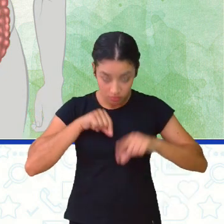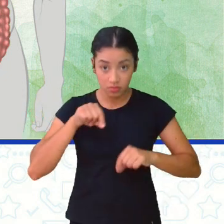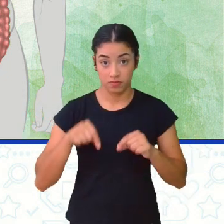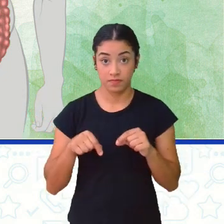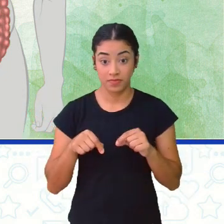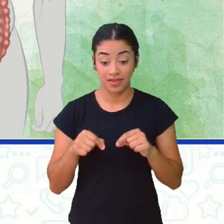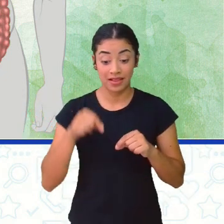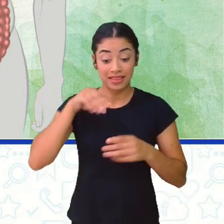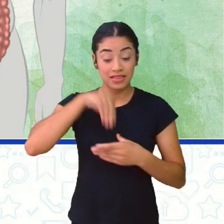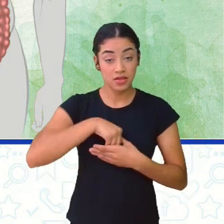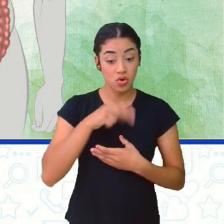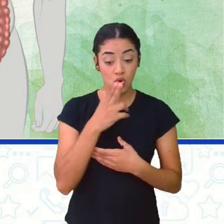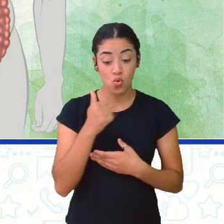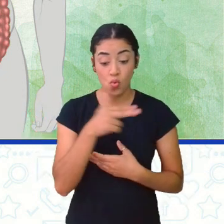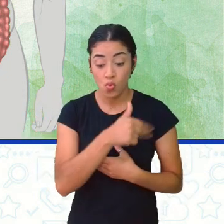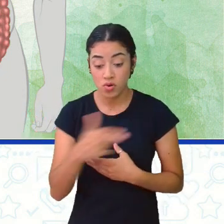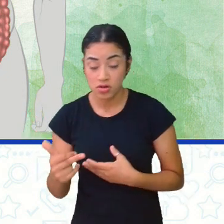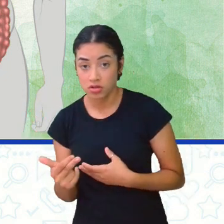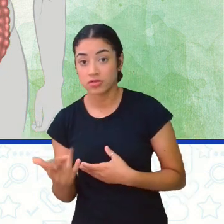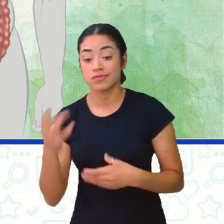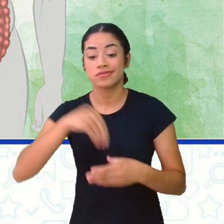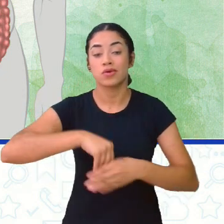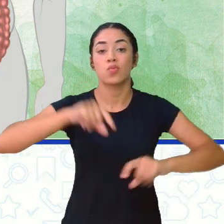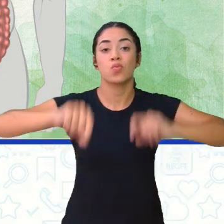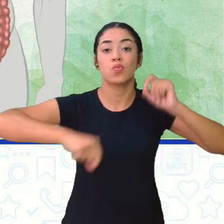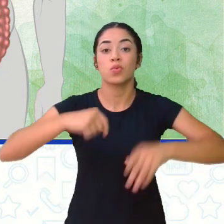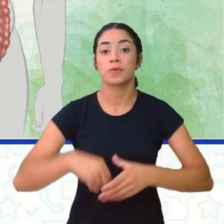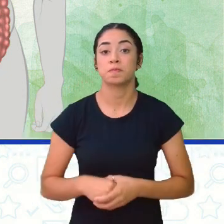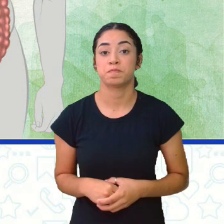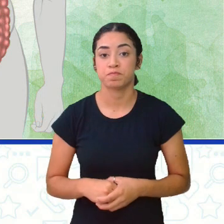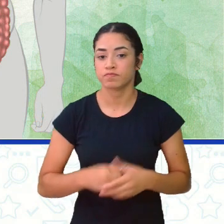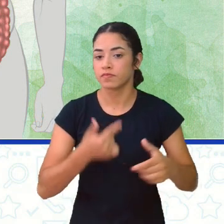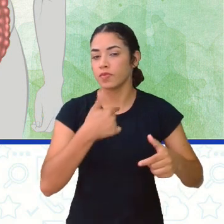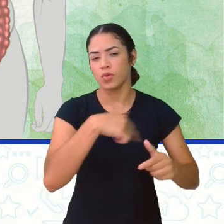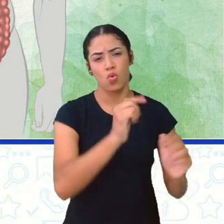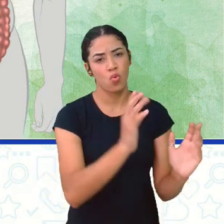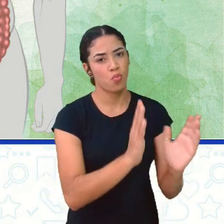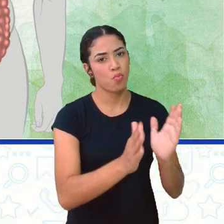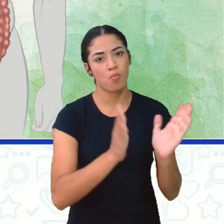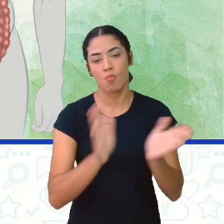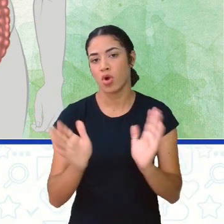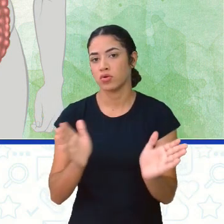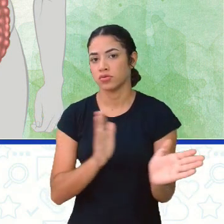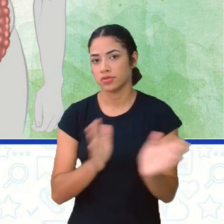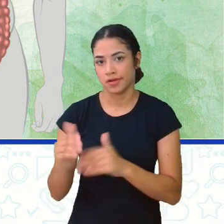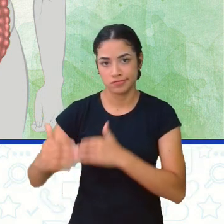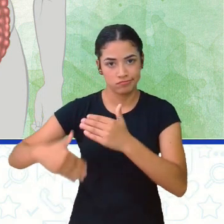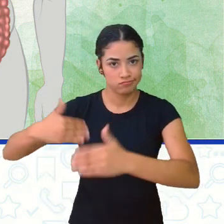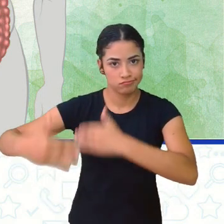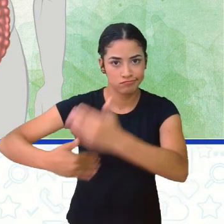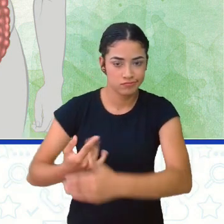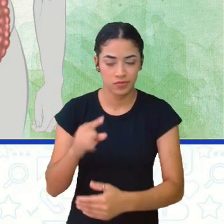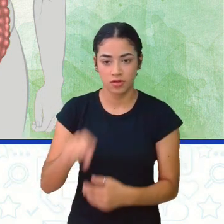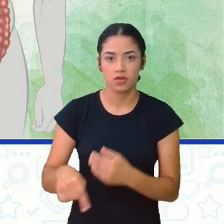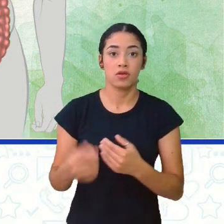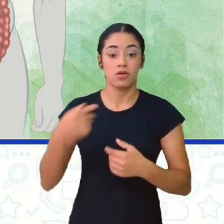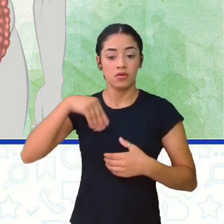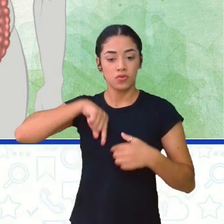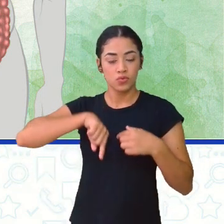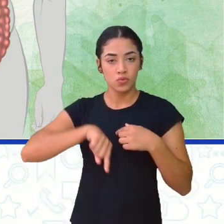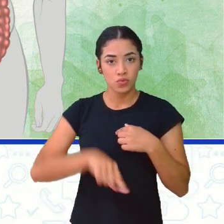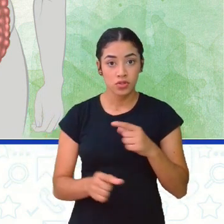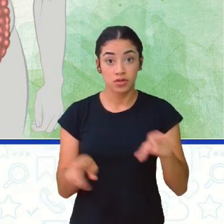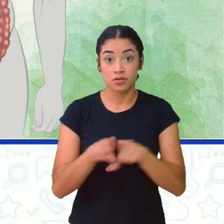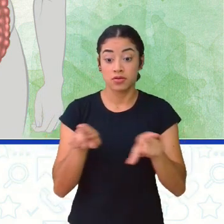esses nutrientes vão fazer parte, né, aí de um outro processo, que é esse processo de digestão e geração de energia no nosso